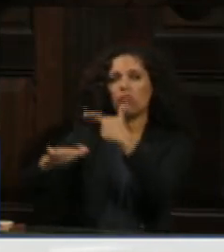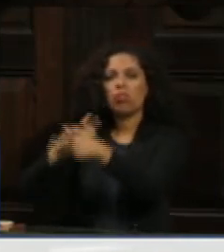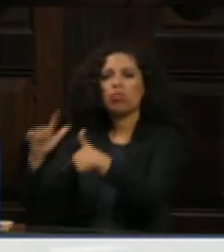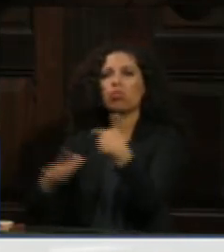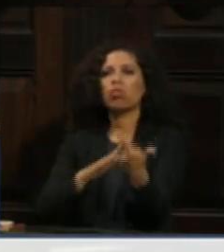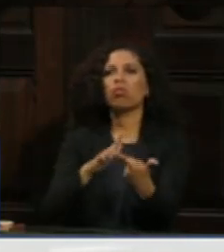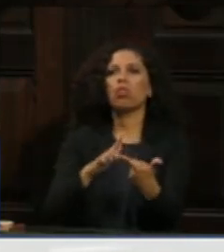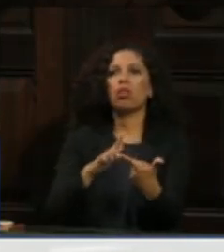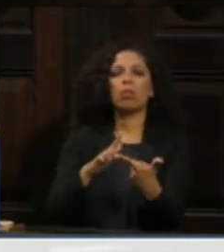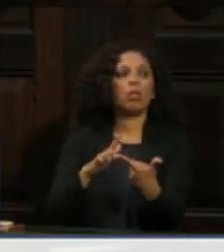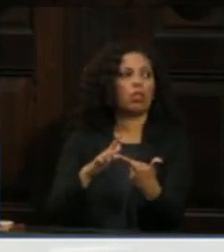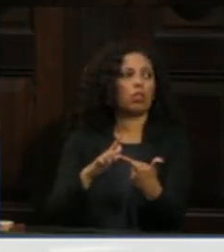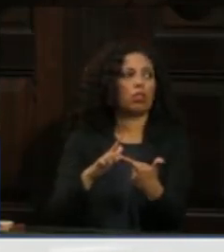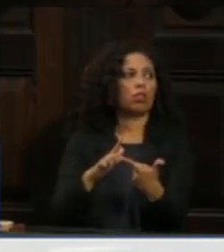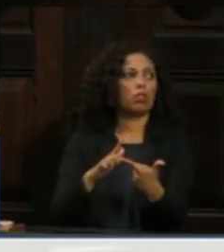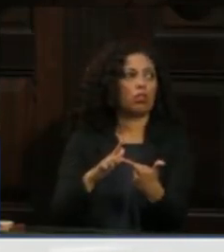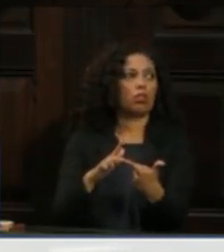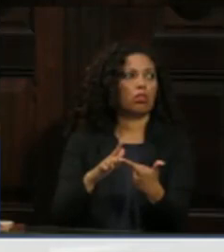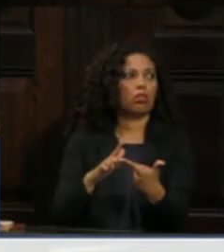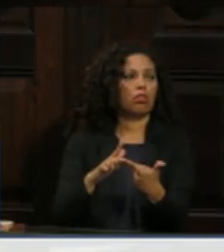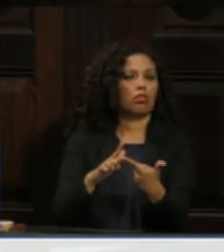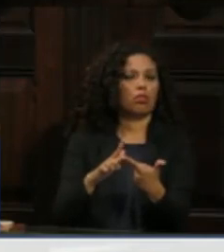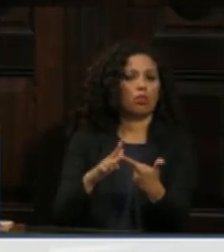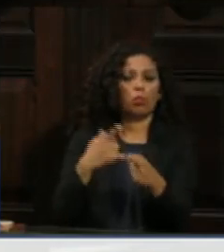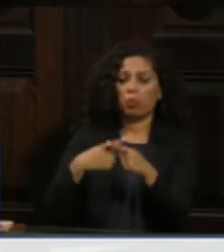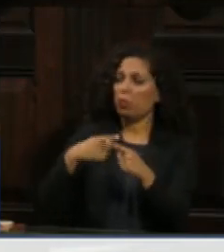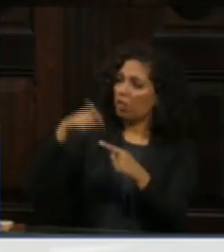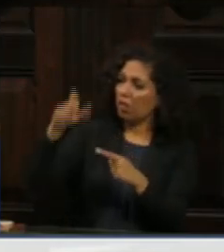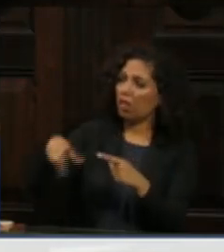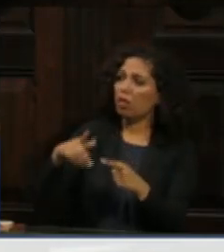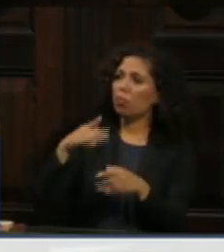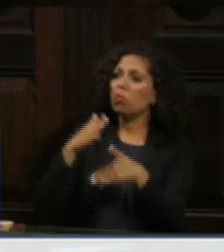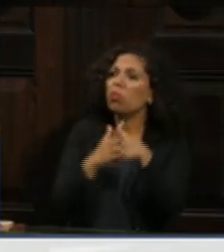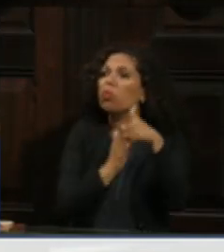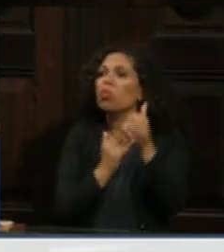aquilo que é pertinente ao meu mandato.